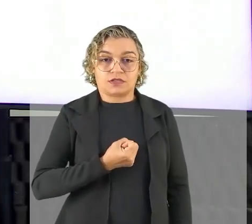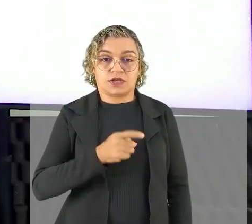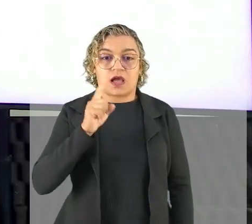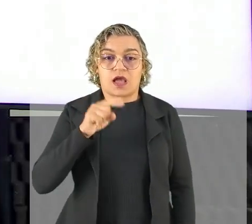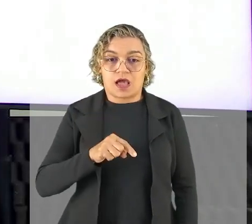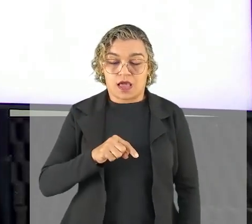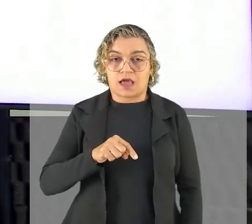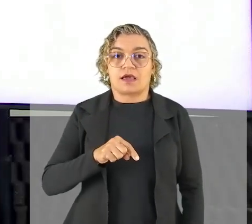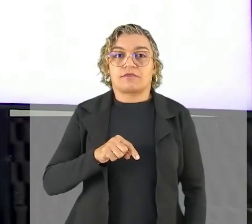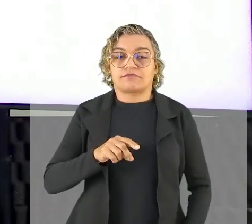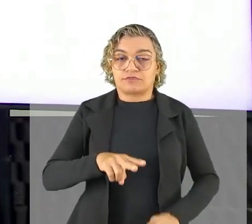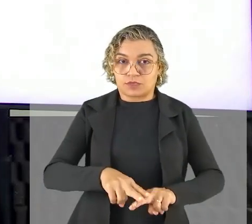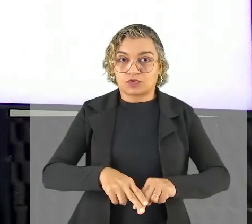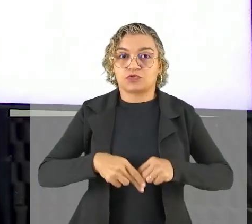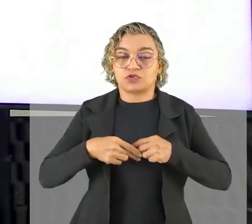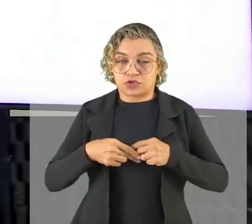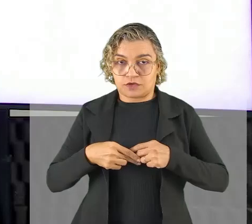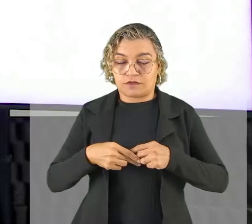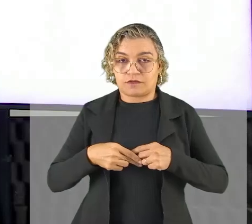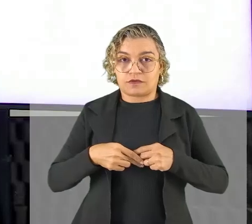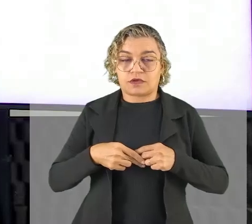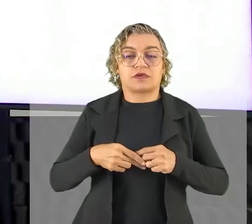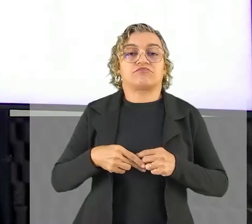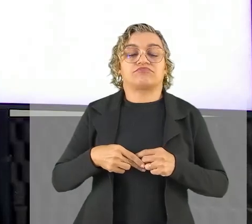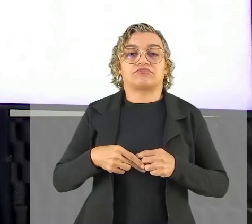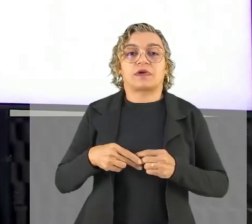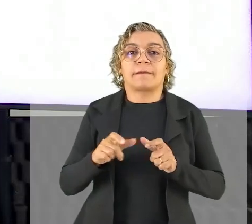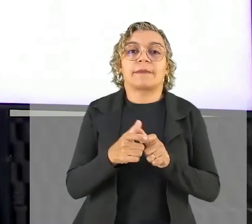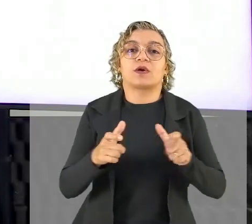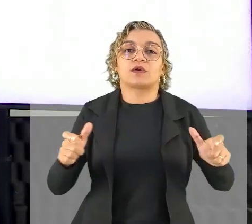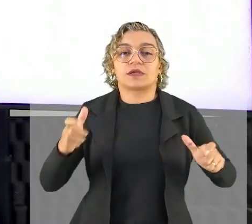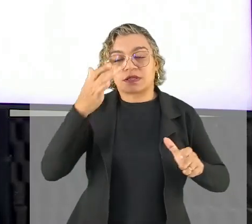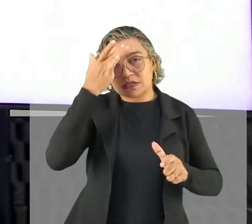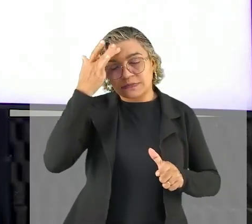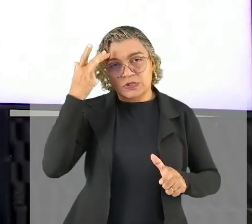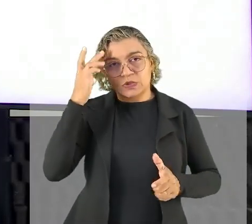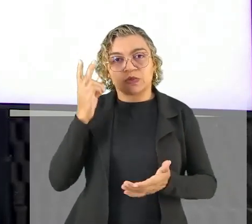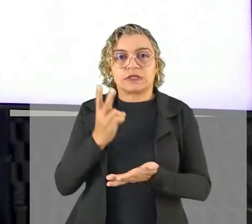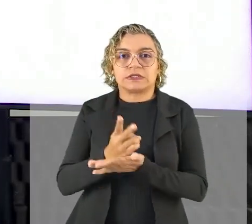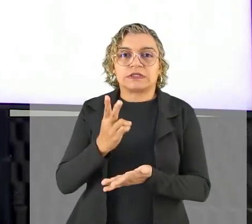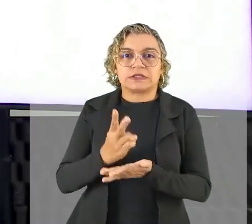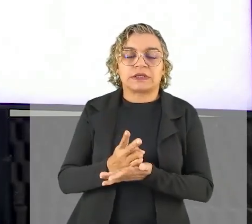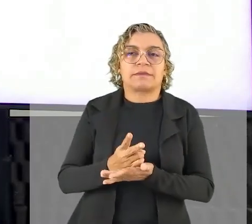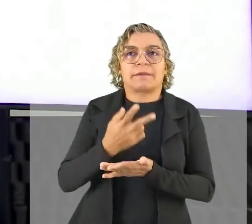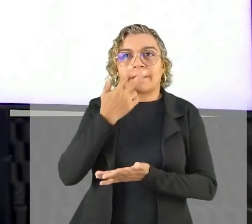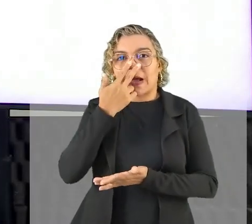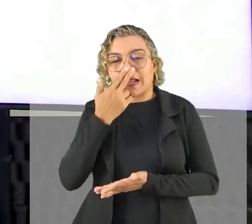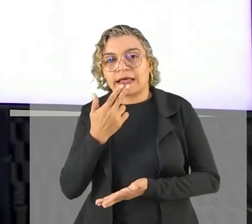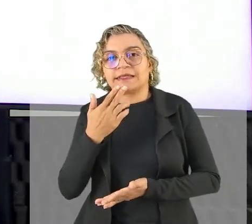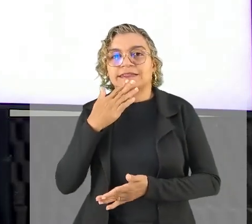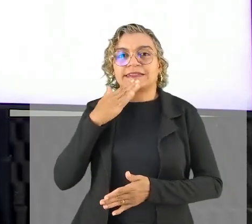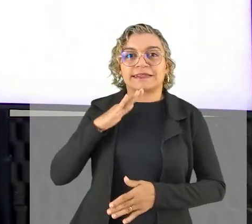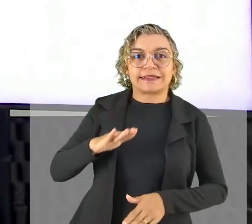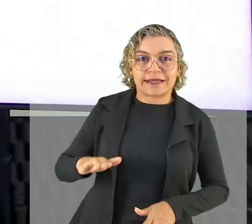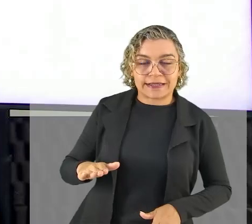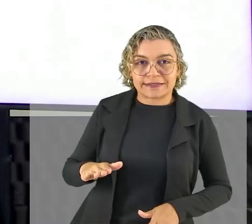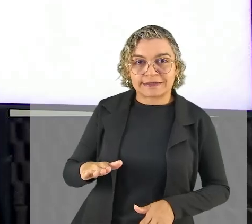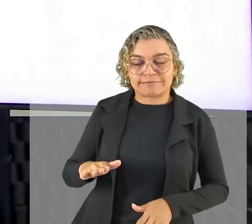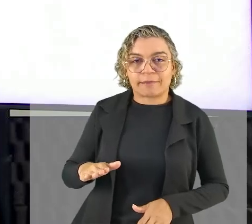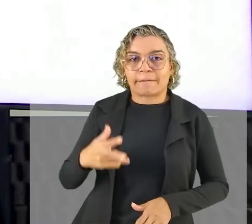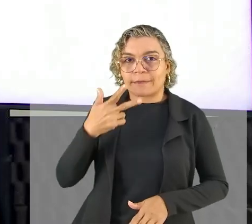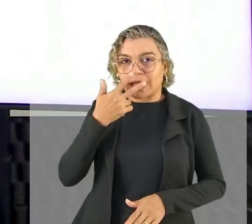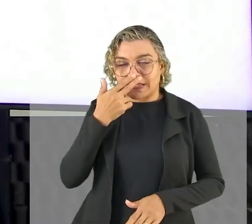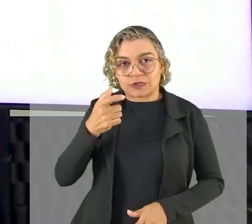das pessoas permanece infantil, mesmo tendo condição de libertar-se da tutela mental alheia.